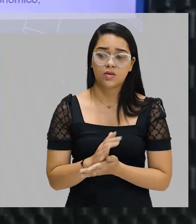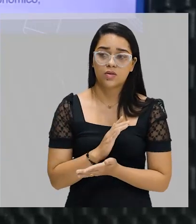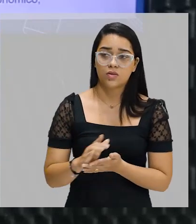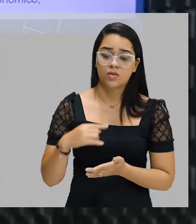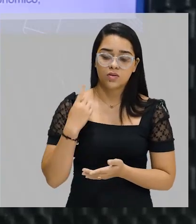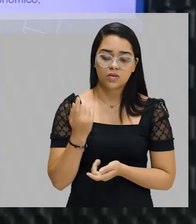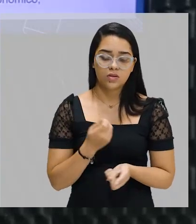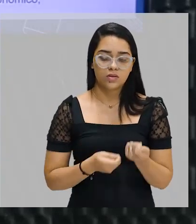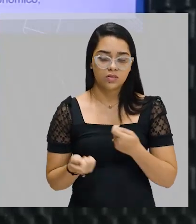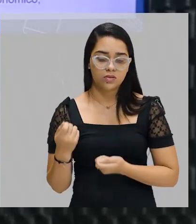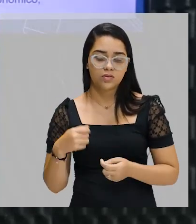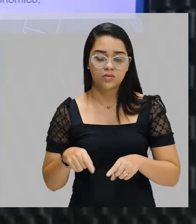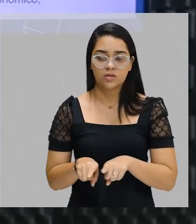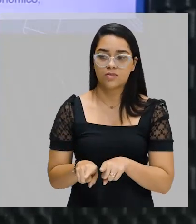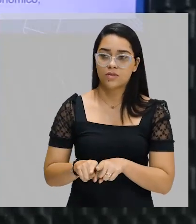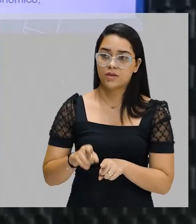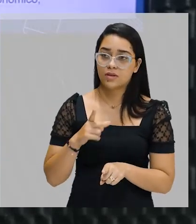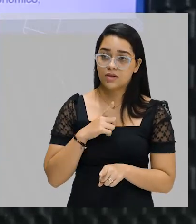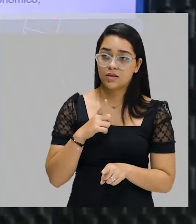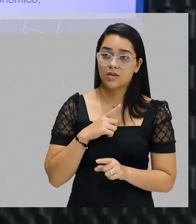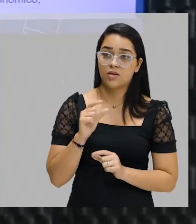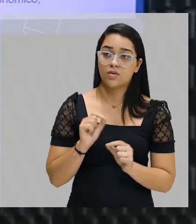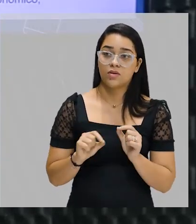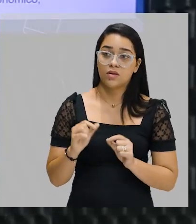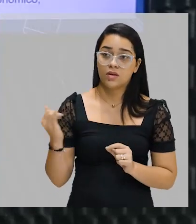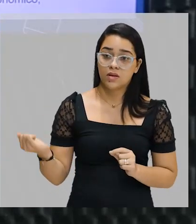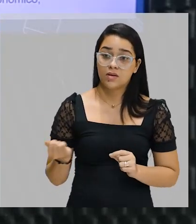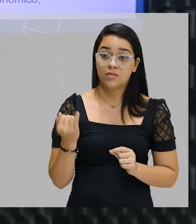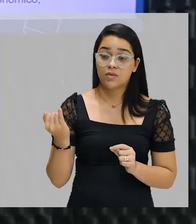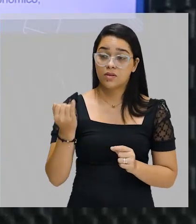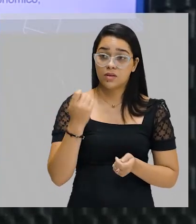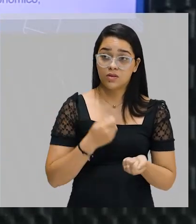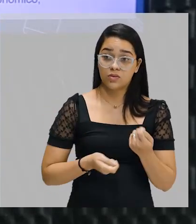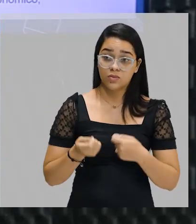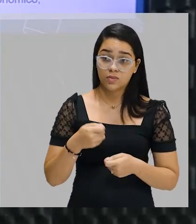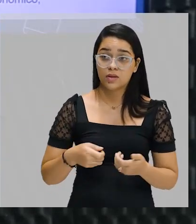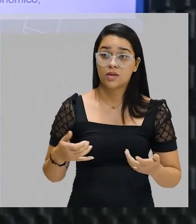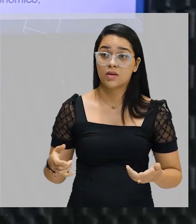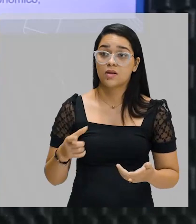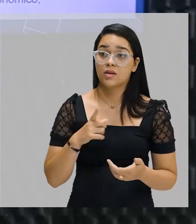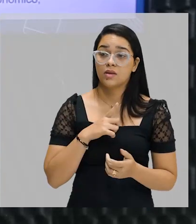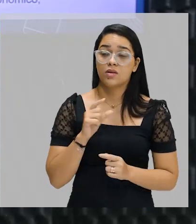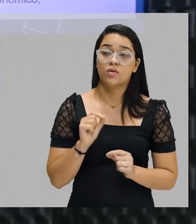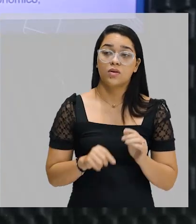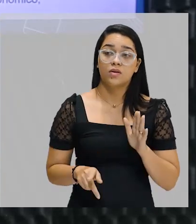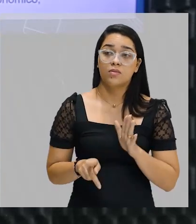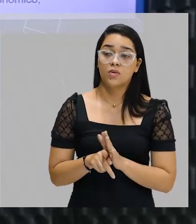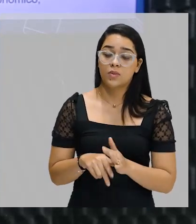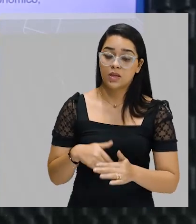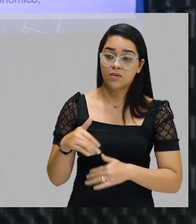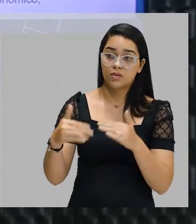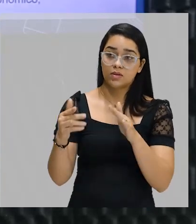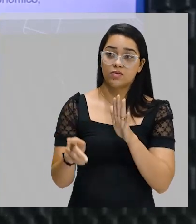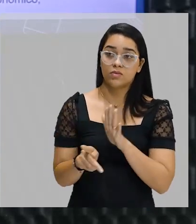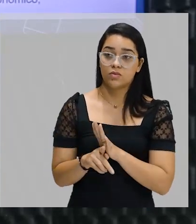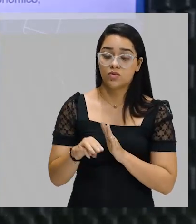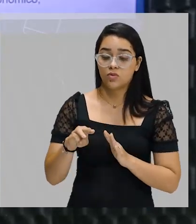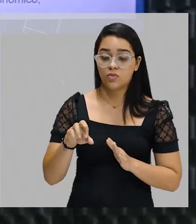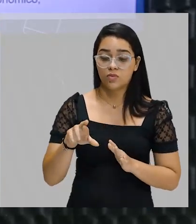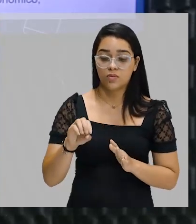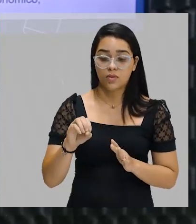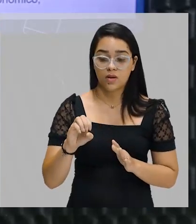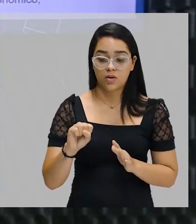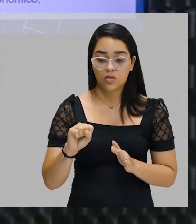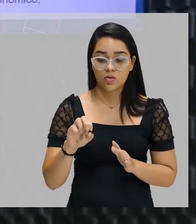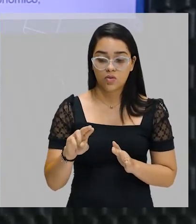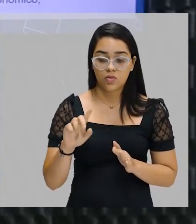nossas negociações que fazem a Argentina ter uma grande importância da economia nacional derivam, né, da evolução do Mercosul.